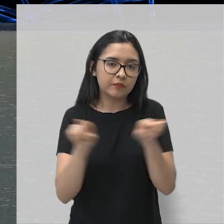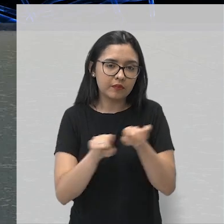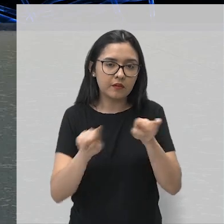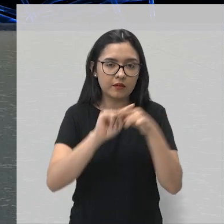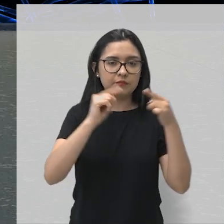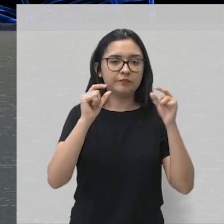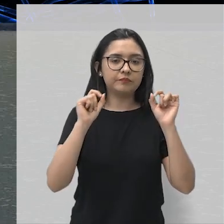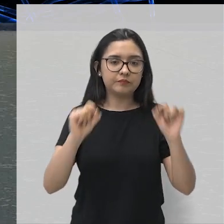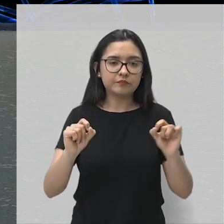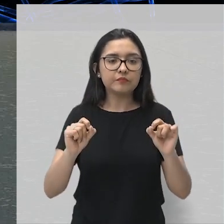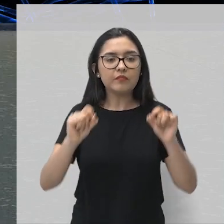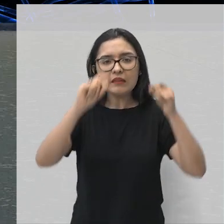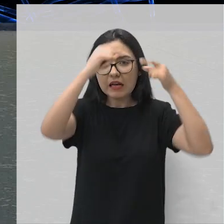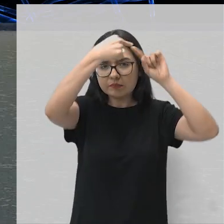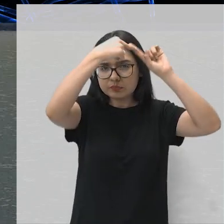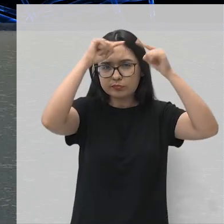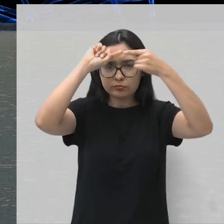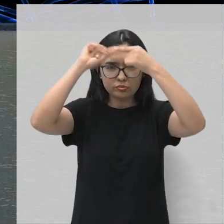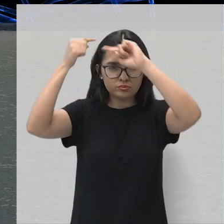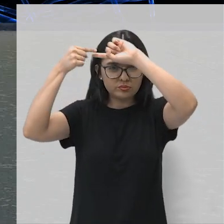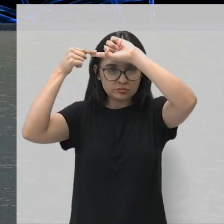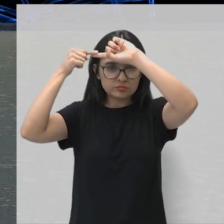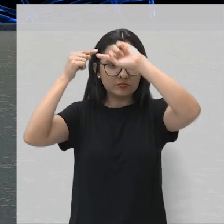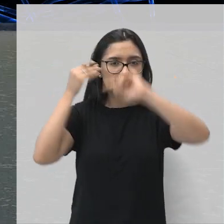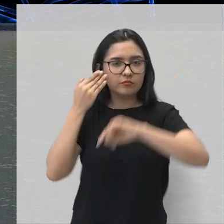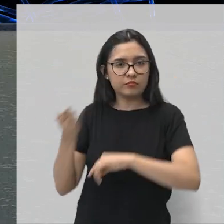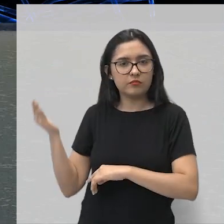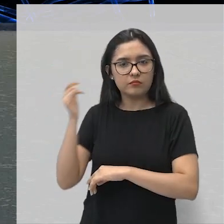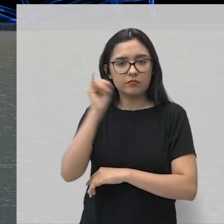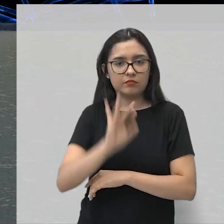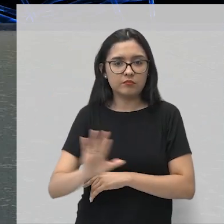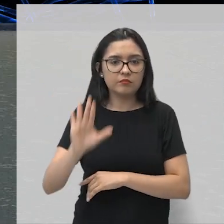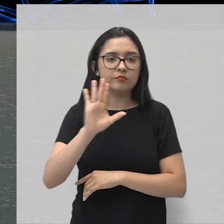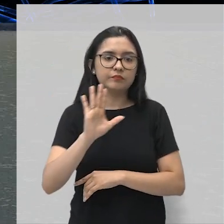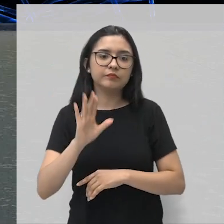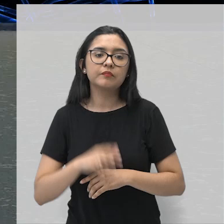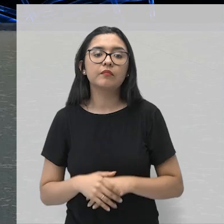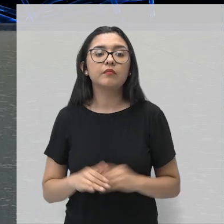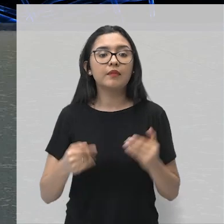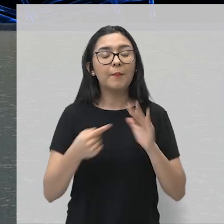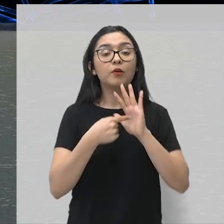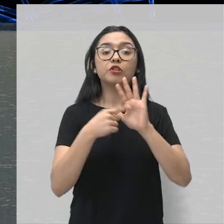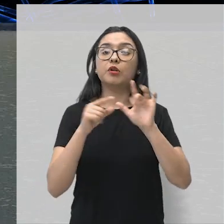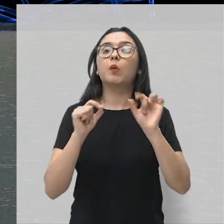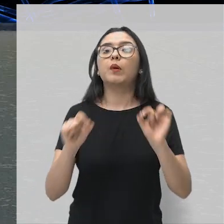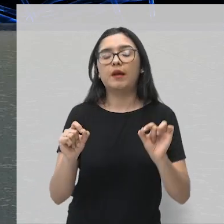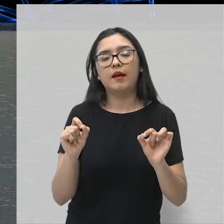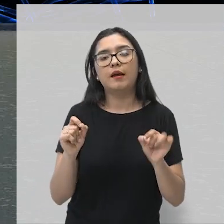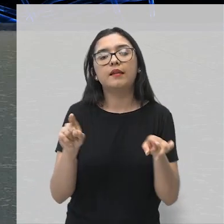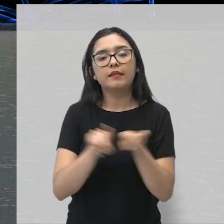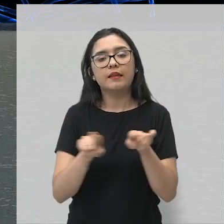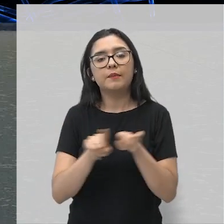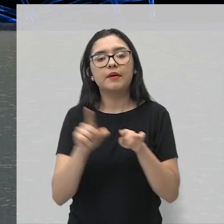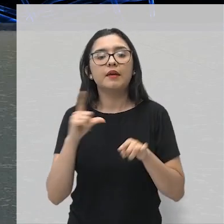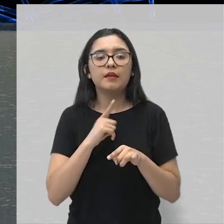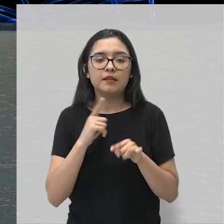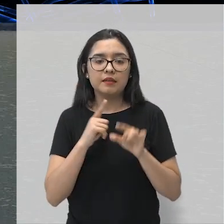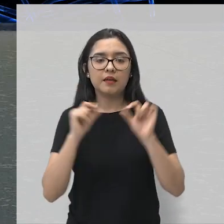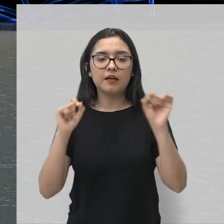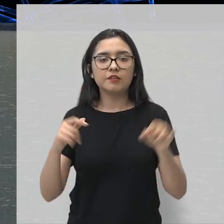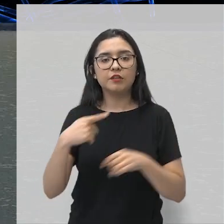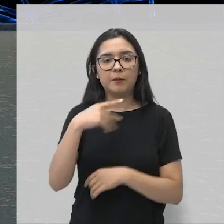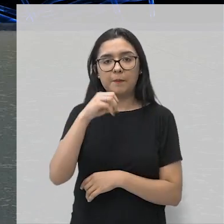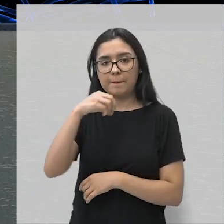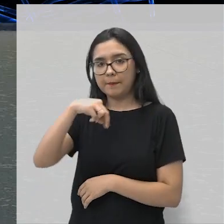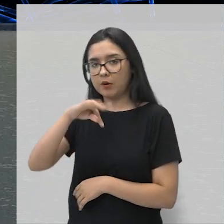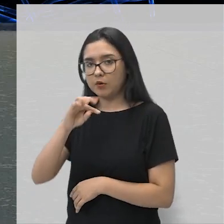que vocês entendam que são essas conexões, né, entre uma célula e outra, né, nós temos aí as pontes de comunicação